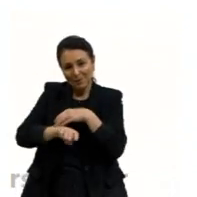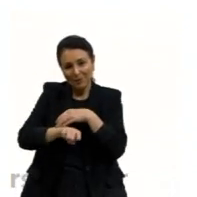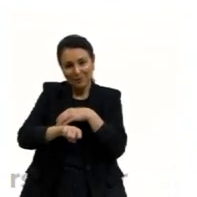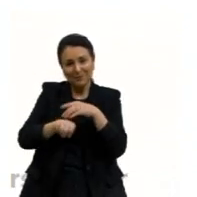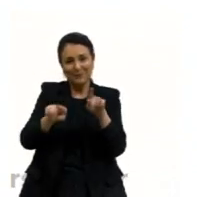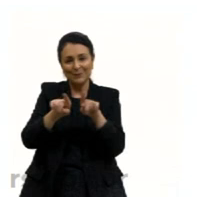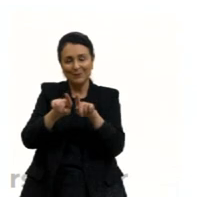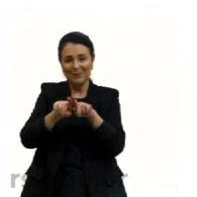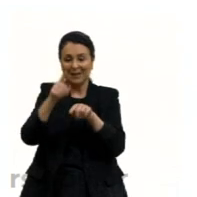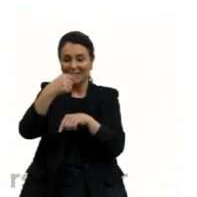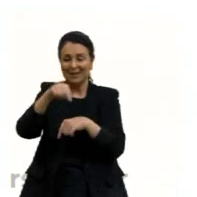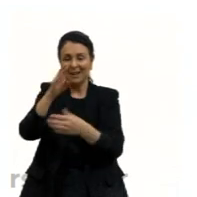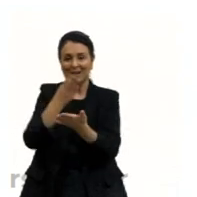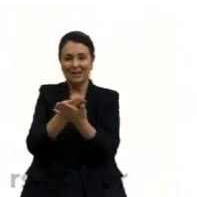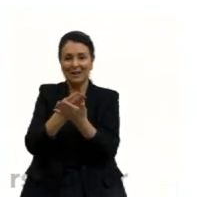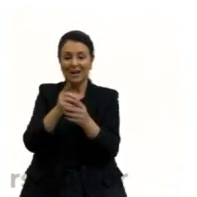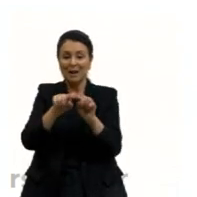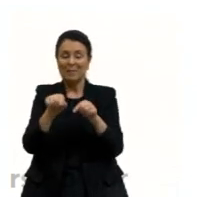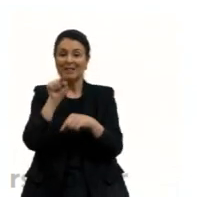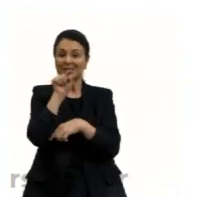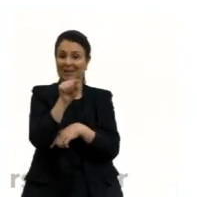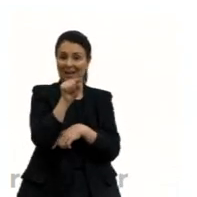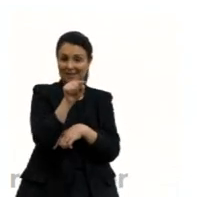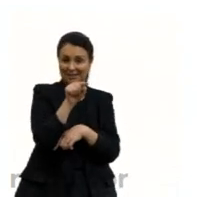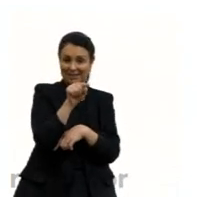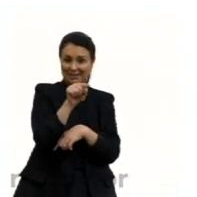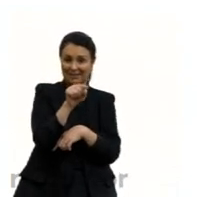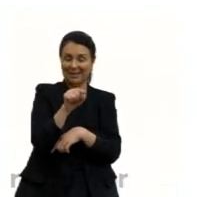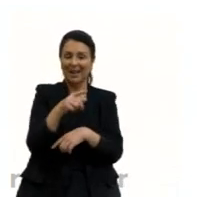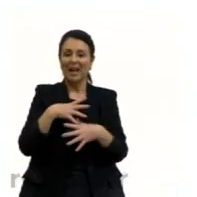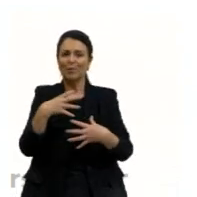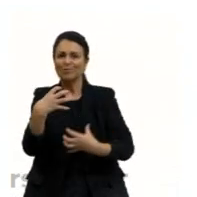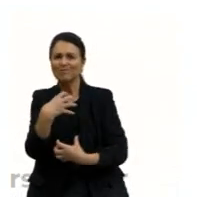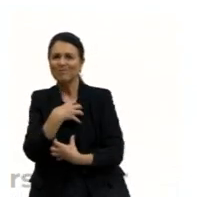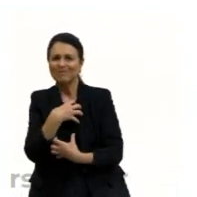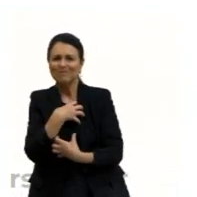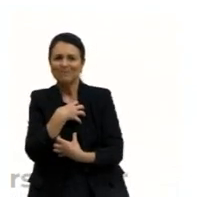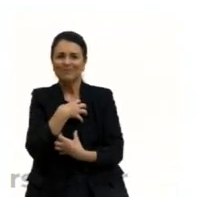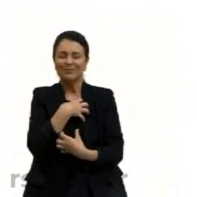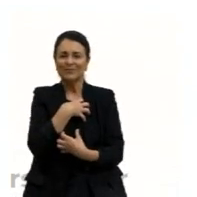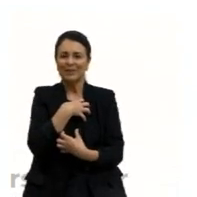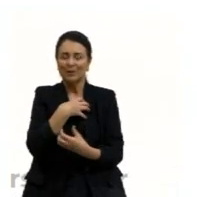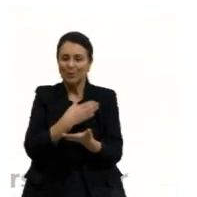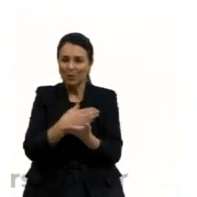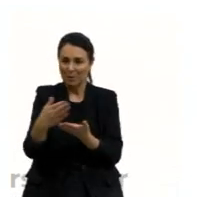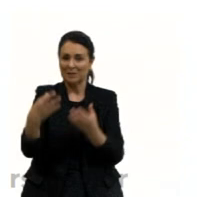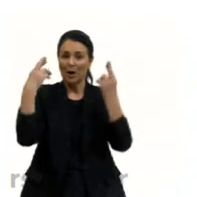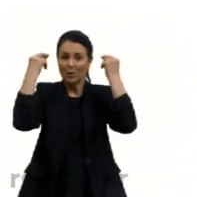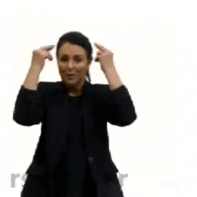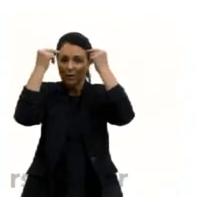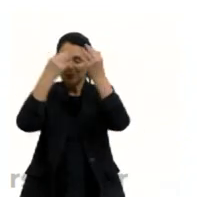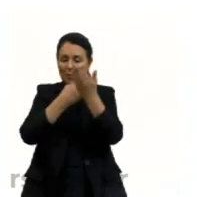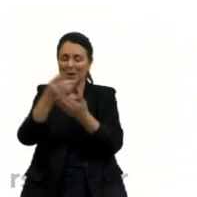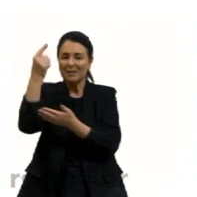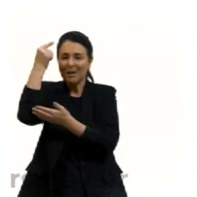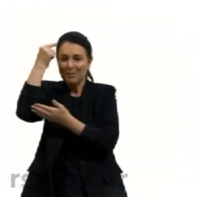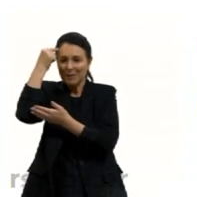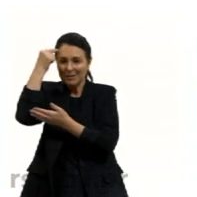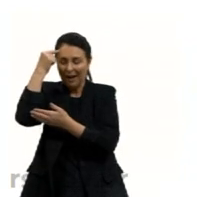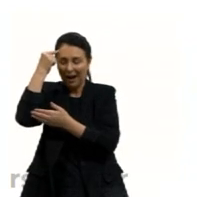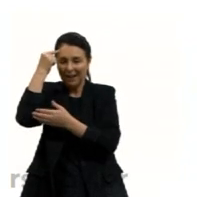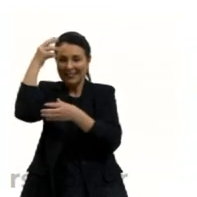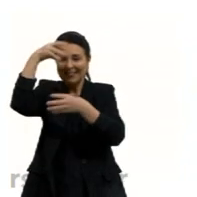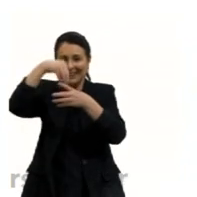maior aprofundamento nas próximas aulas mas essa é a a forma como inicialmente os gregos vão pensando em forma